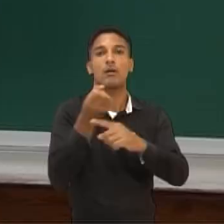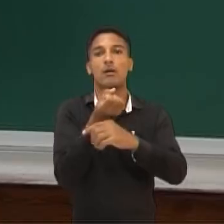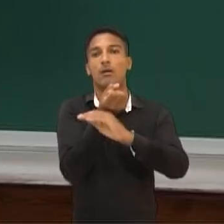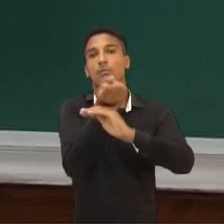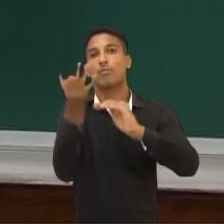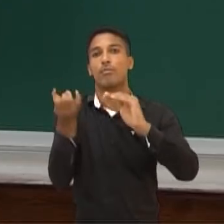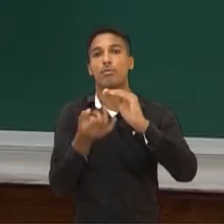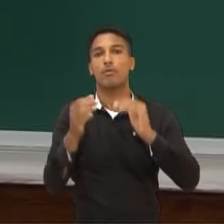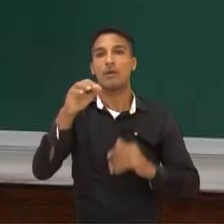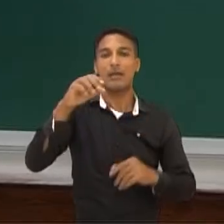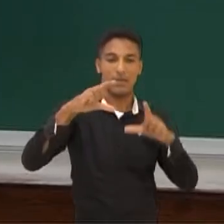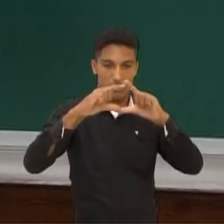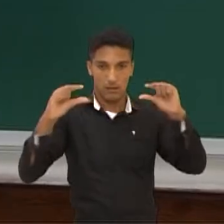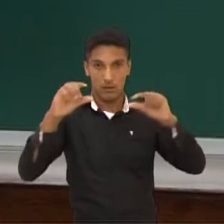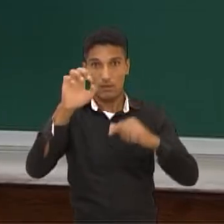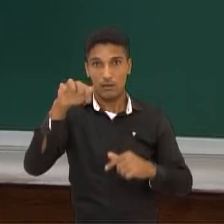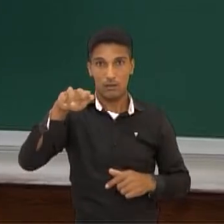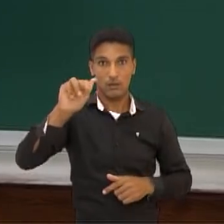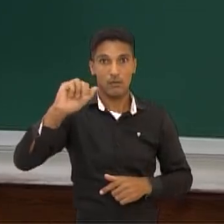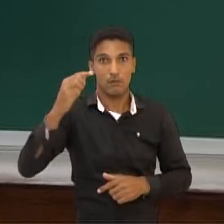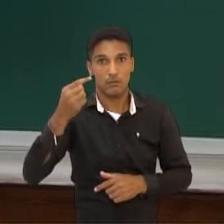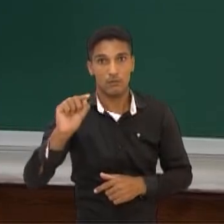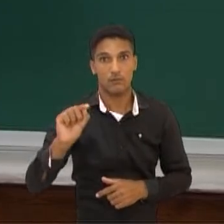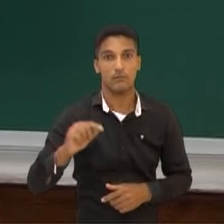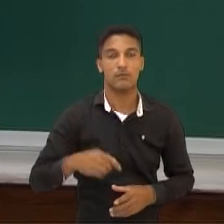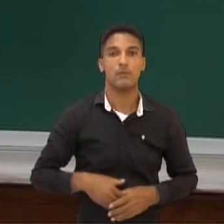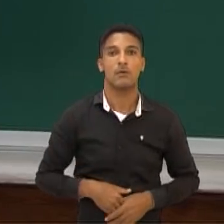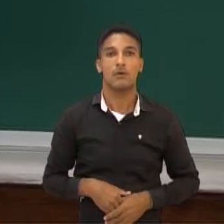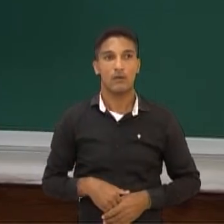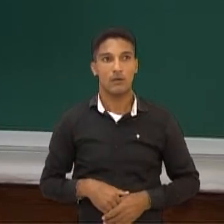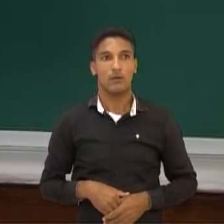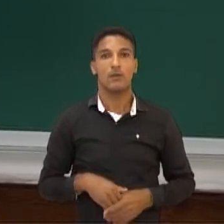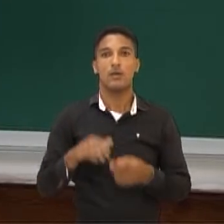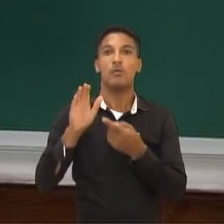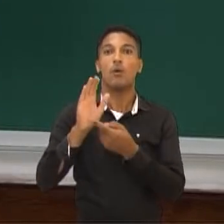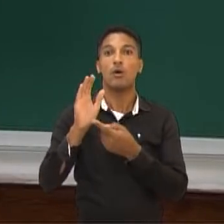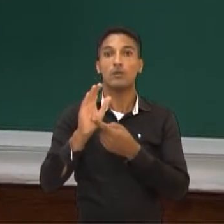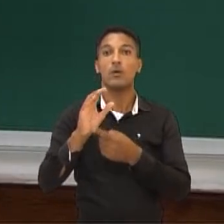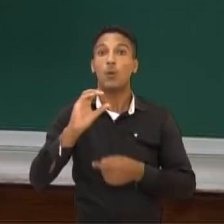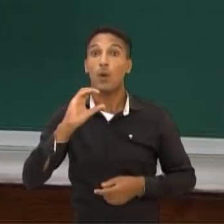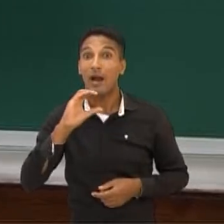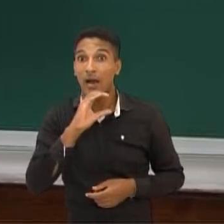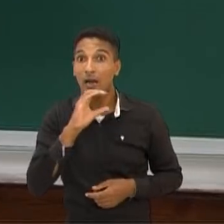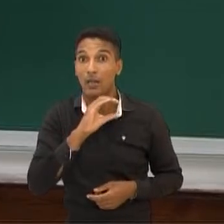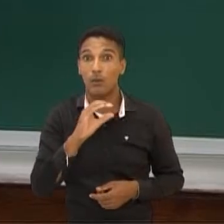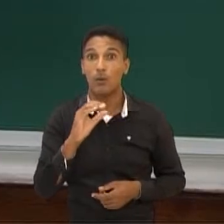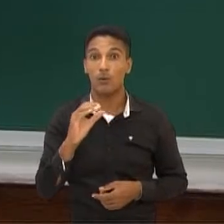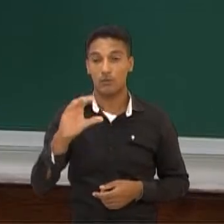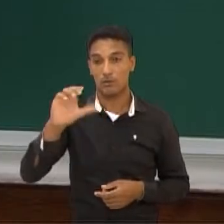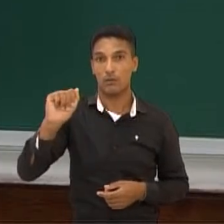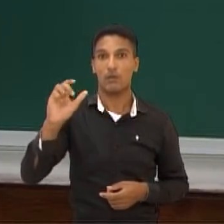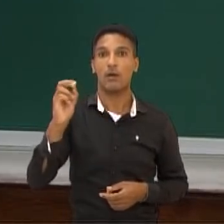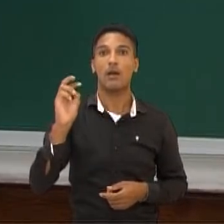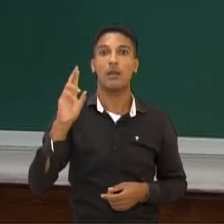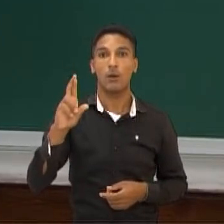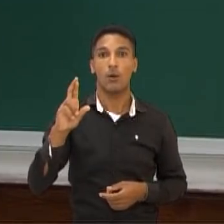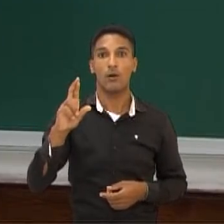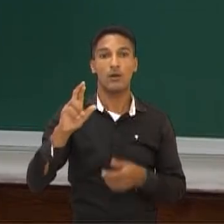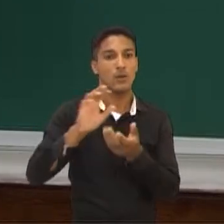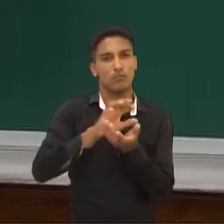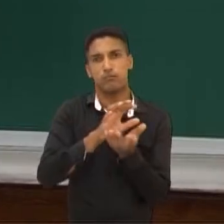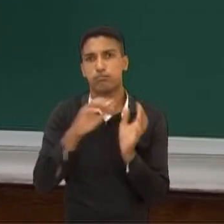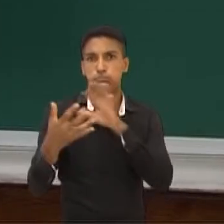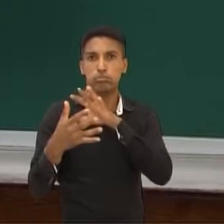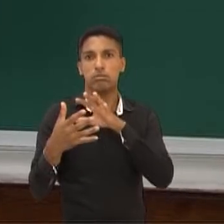o calor que um sistema recebe, ele vai realizar trabalho e ele vai variar a energia interna. A segunda lei